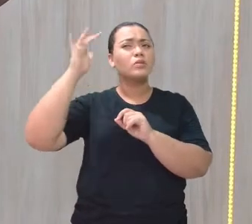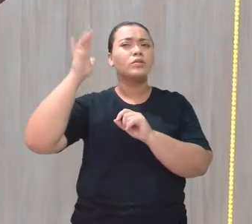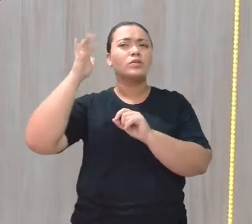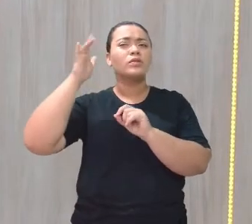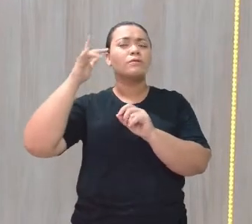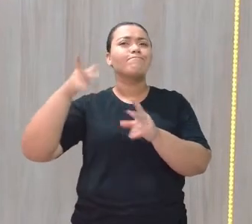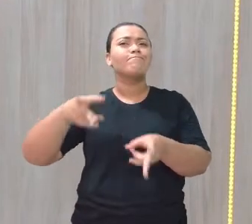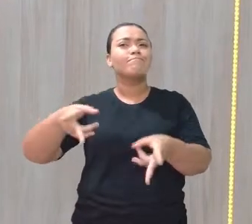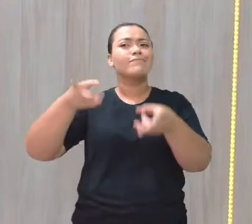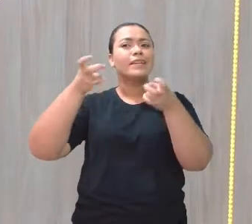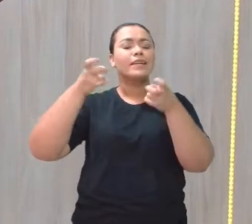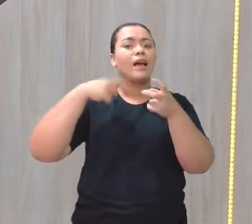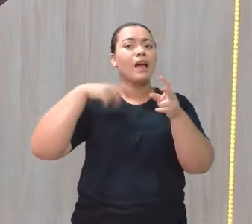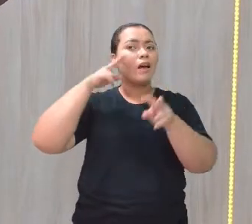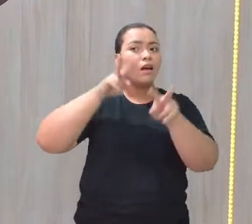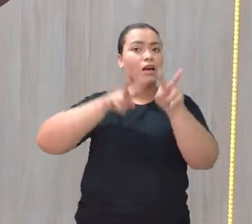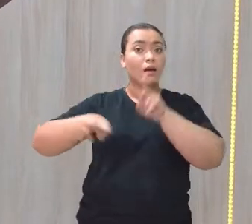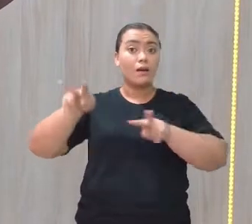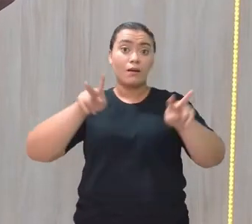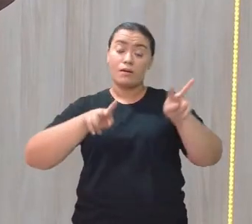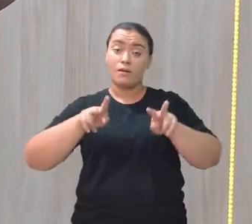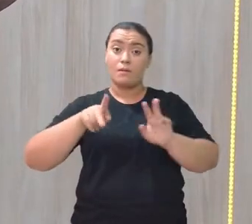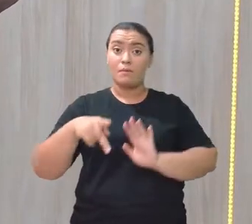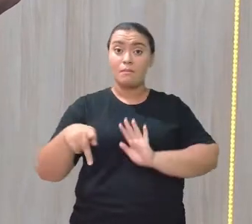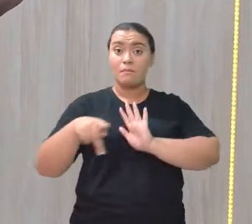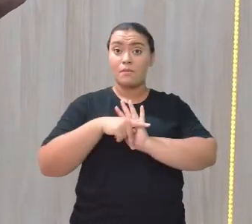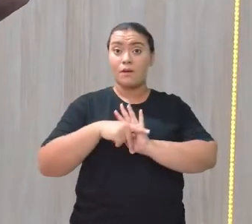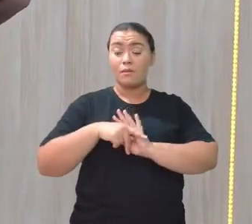seu olhar de artista.